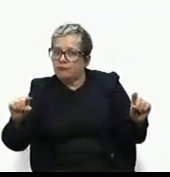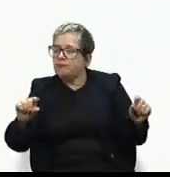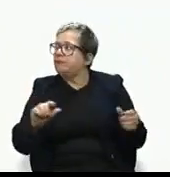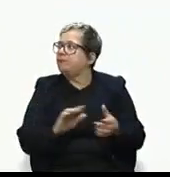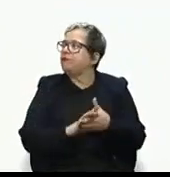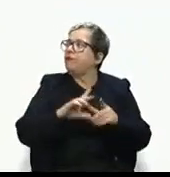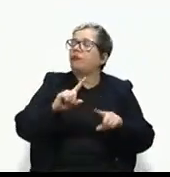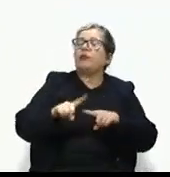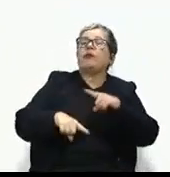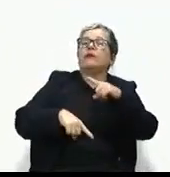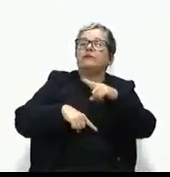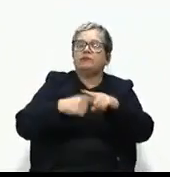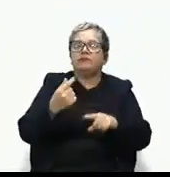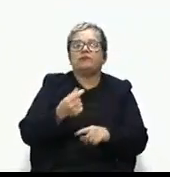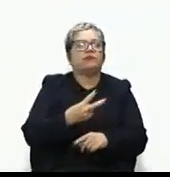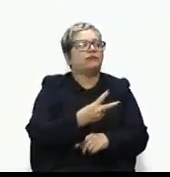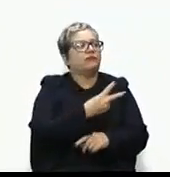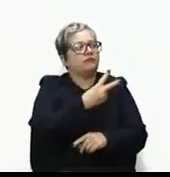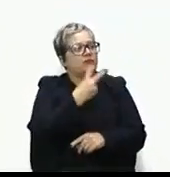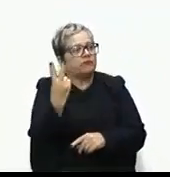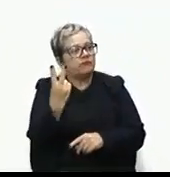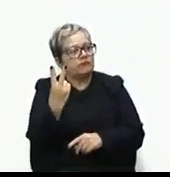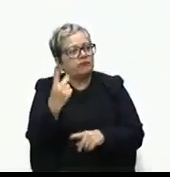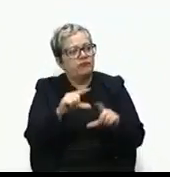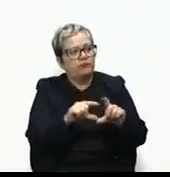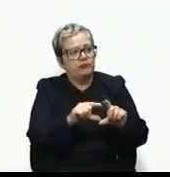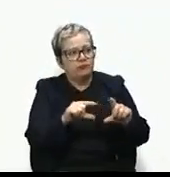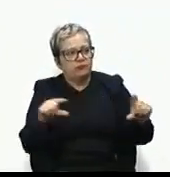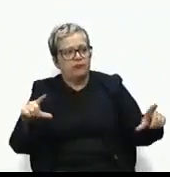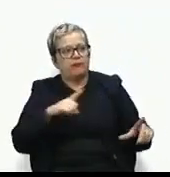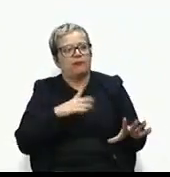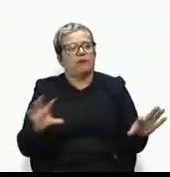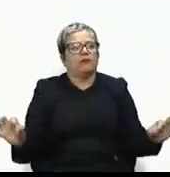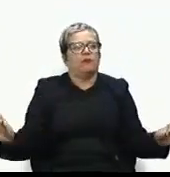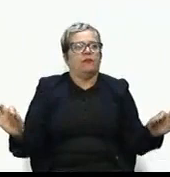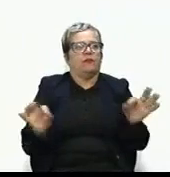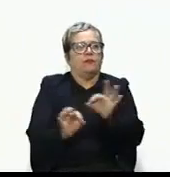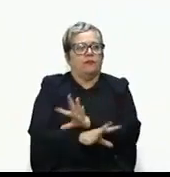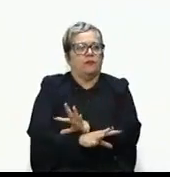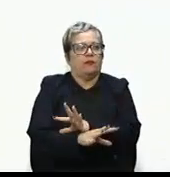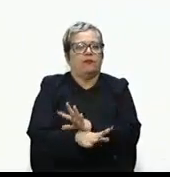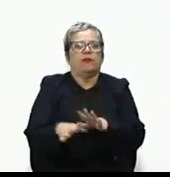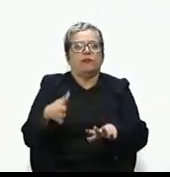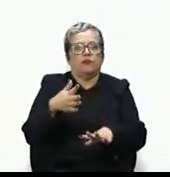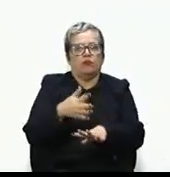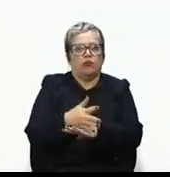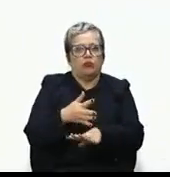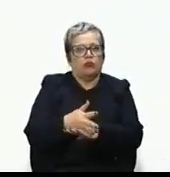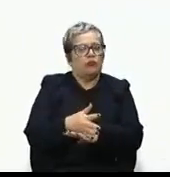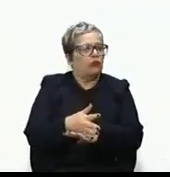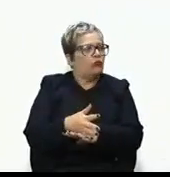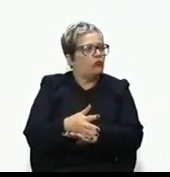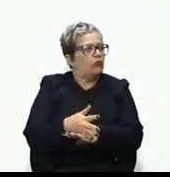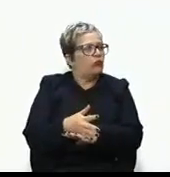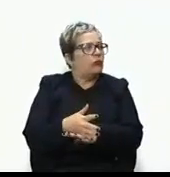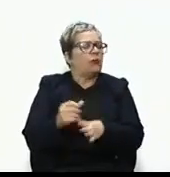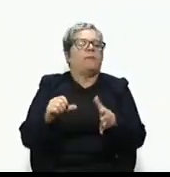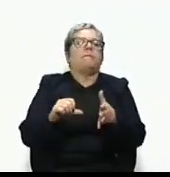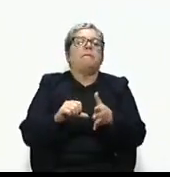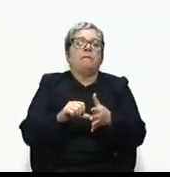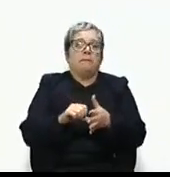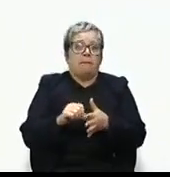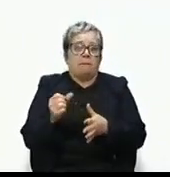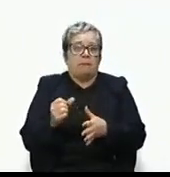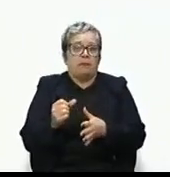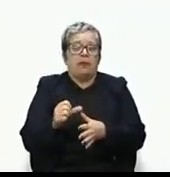A13. Depois, na segunda linha, eu tinha o resultado lá, na segunda entrada da segunda linha, na primeira entrada da segunda linha,